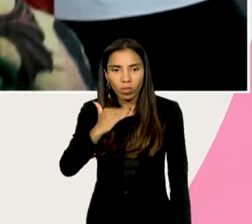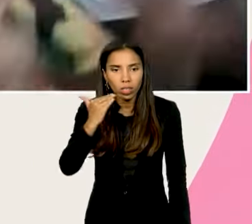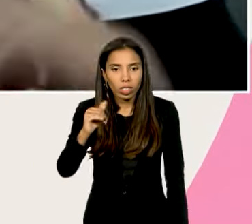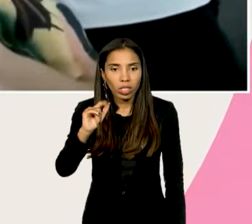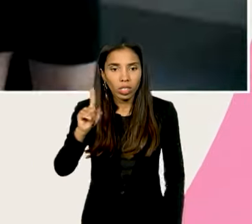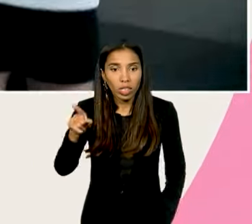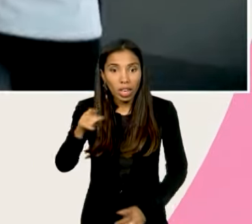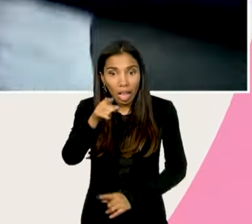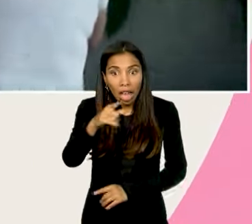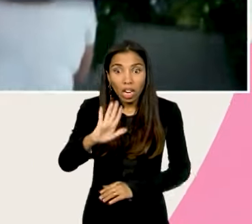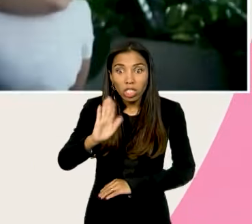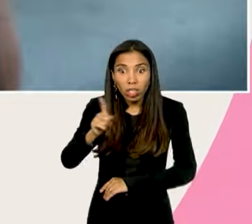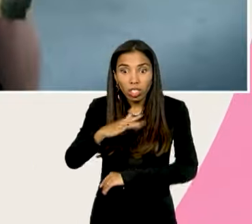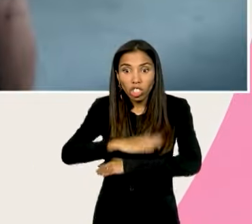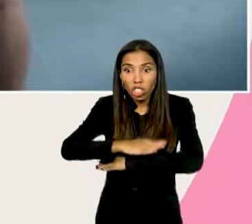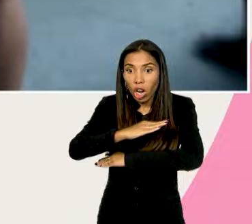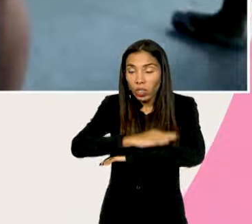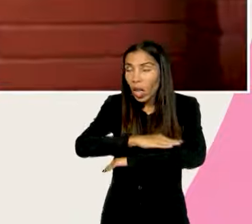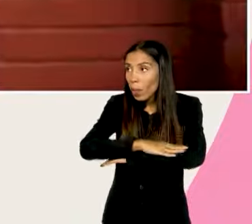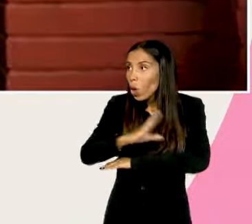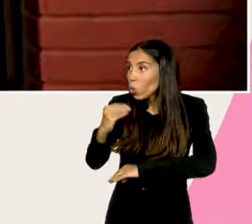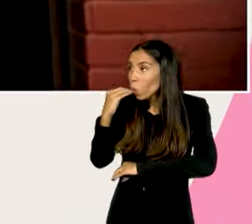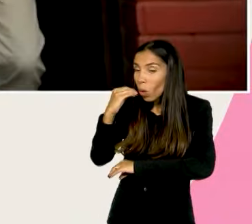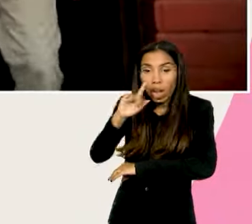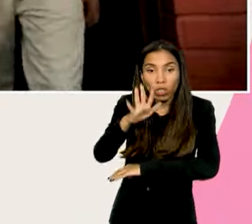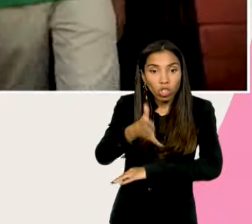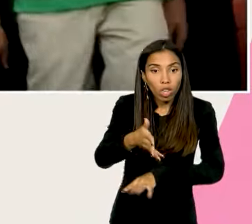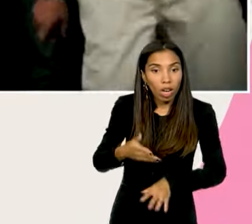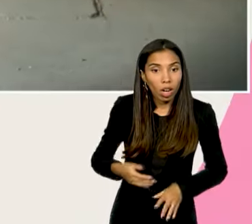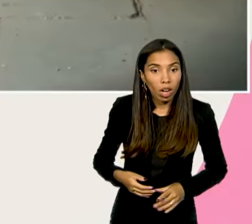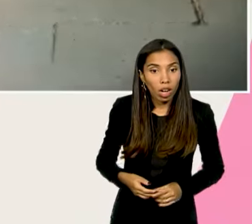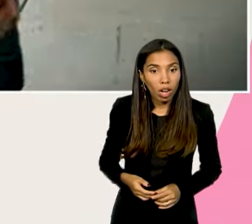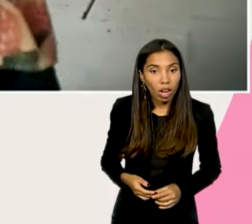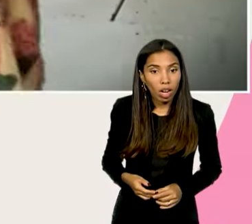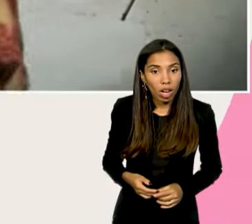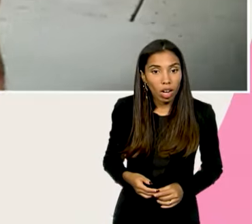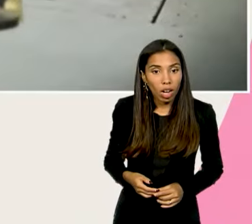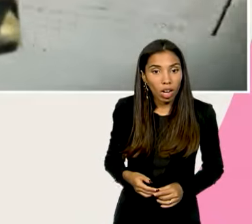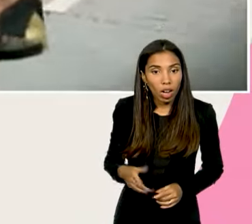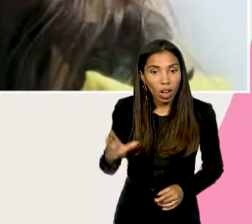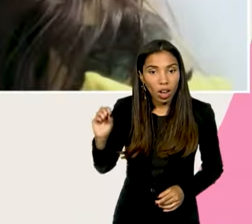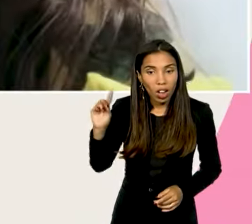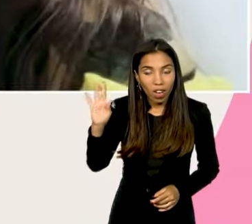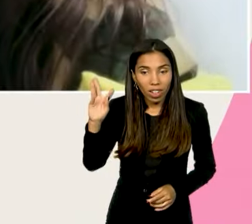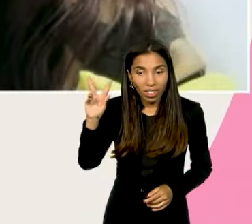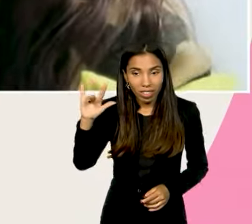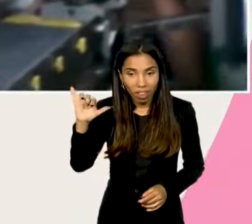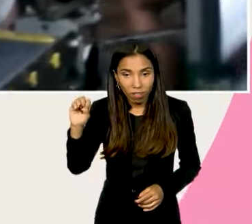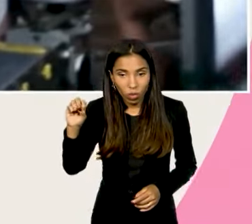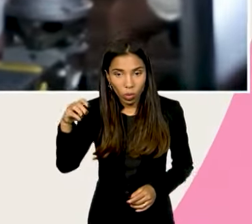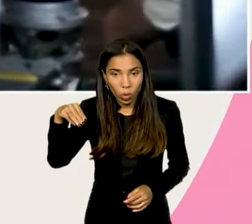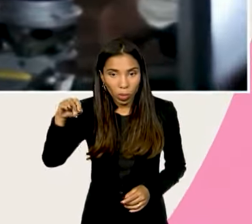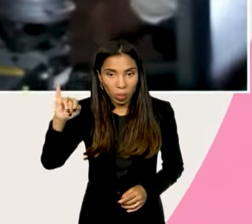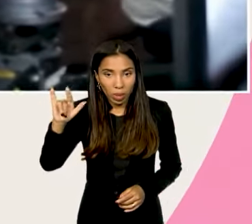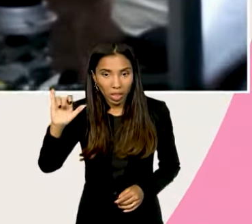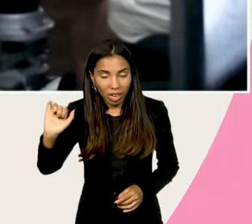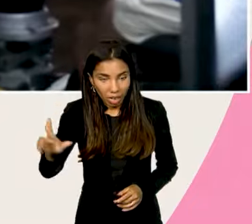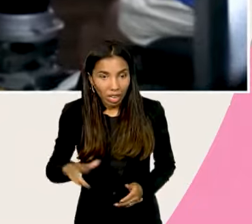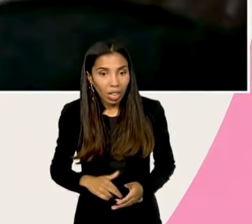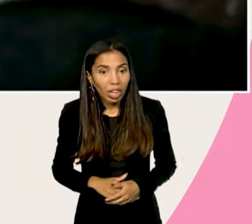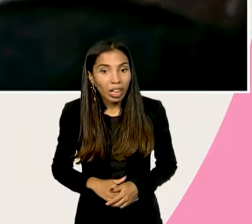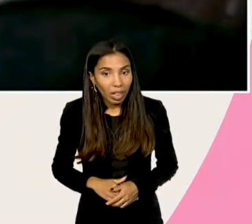na boca também. Assim, no filme, se desse um beijo no sapo, viraria o Otávio Miller, que era o personagem que era o sapo. Então,